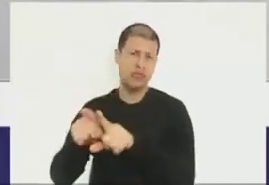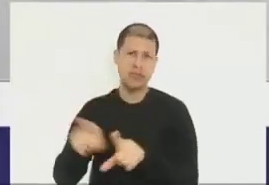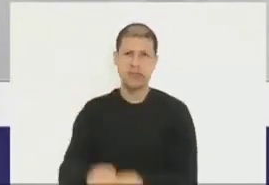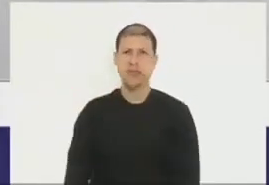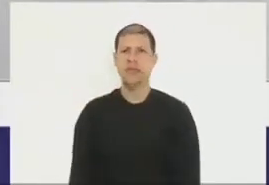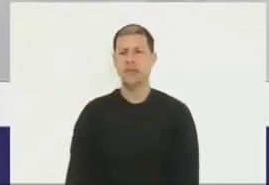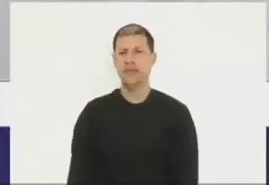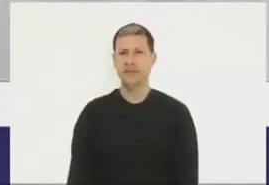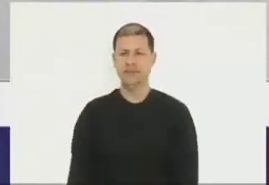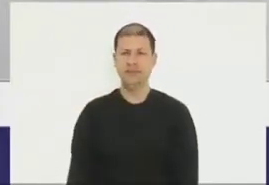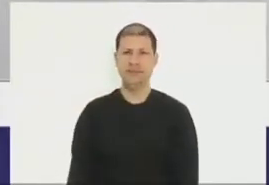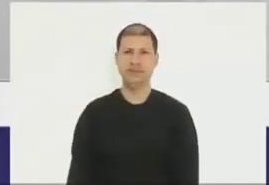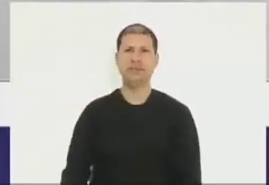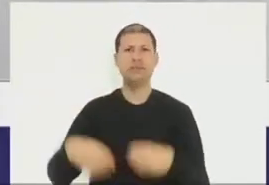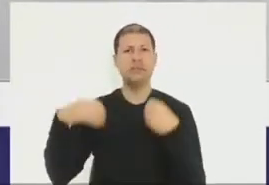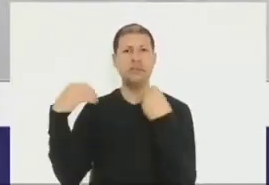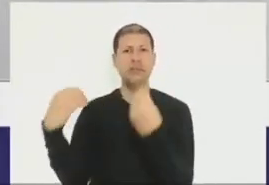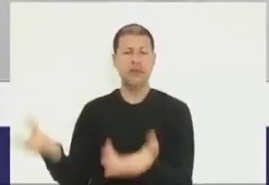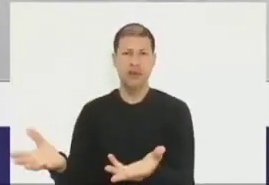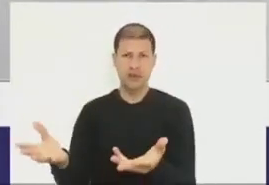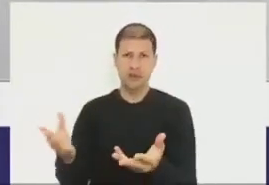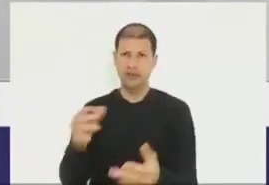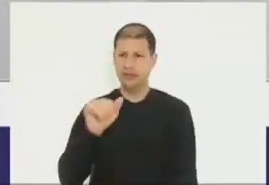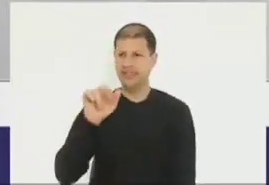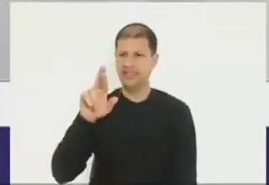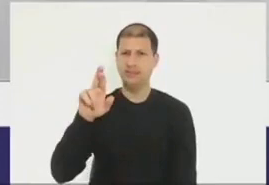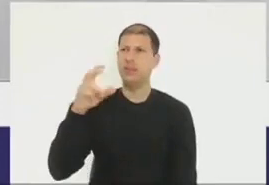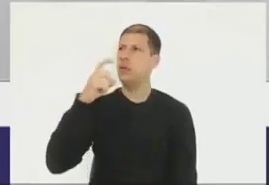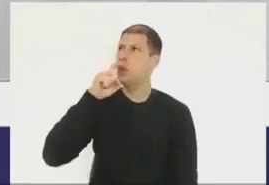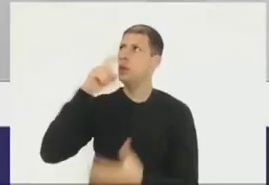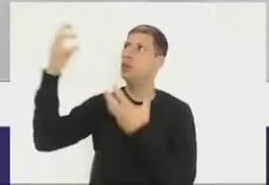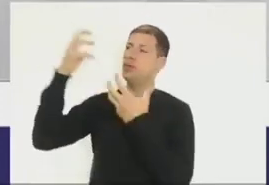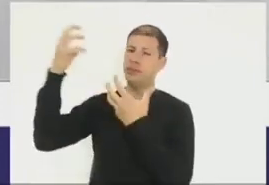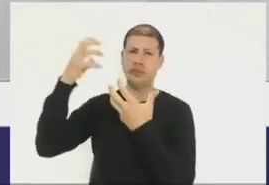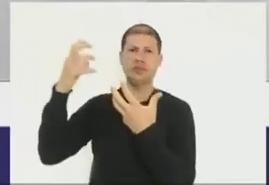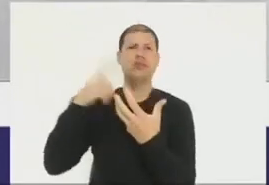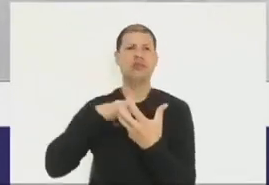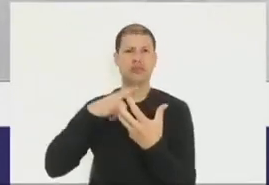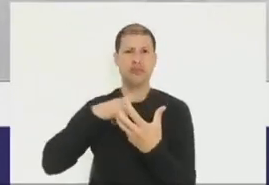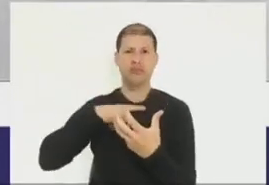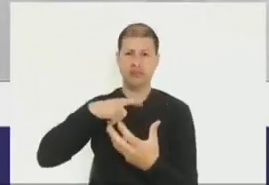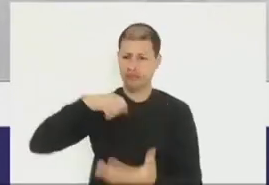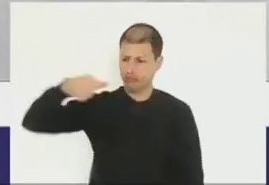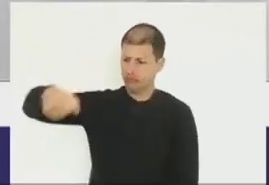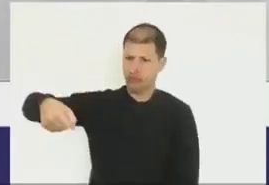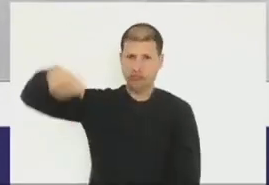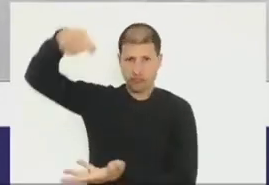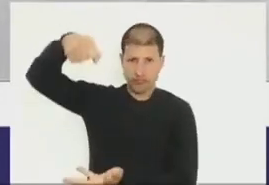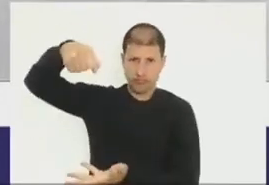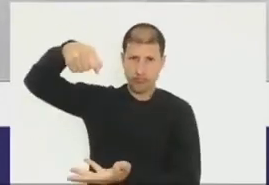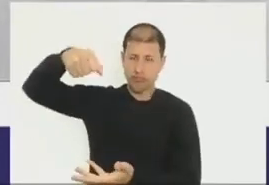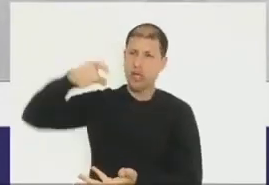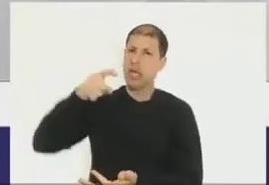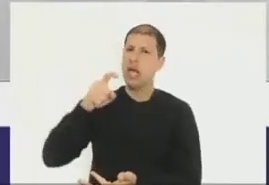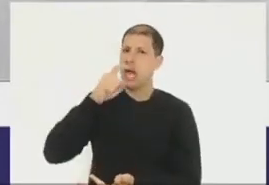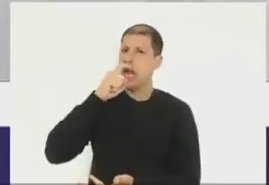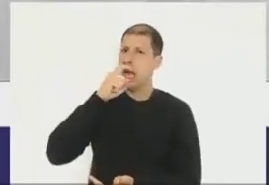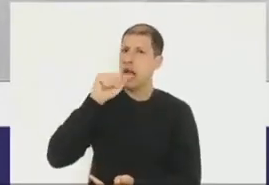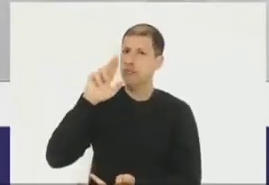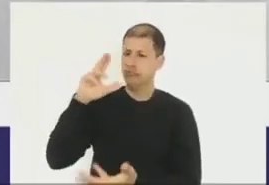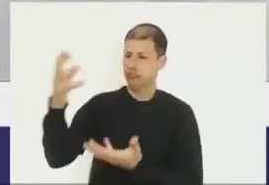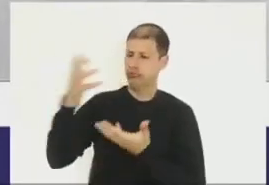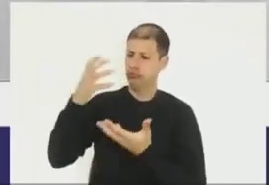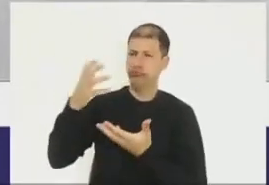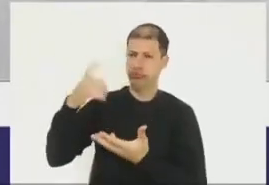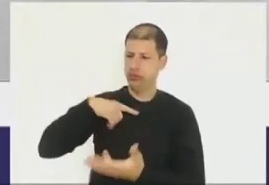Foi entregue o ar-condicionado para ele, um ar-condicionado portátil, que com certeza vai resolver o